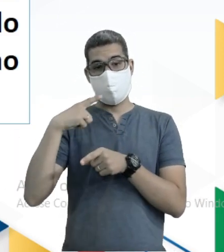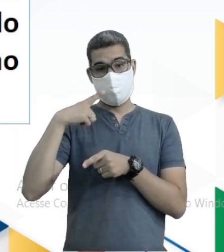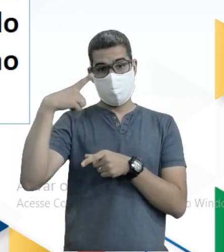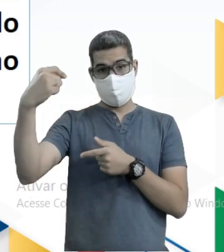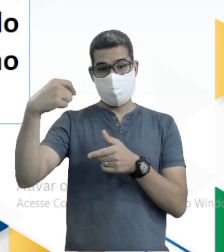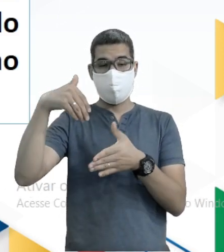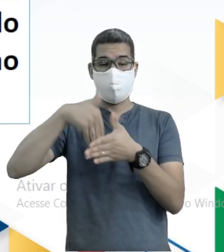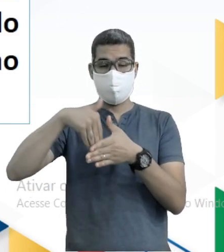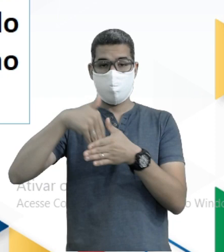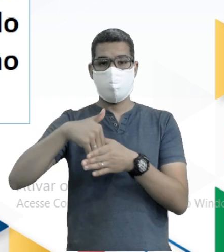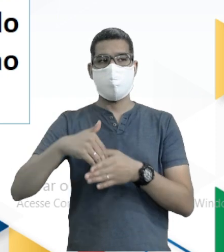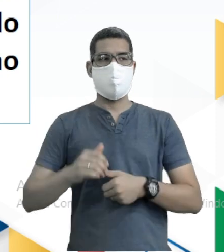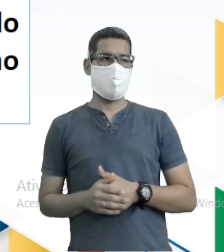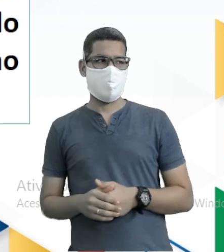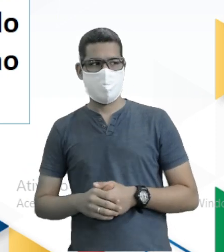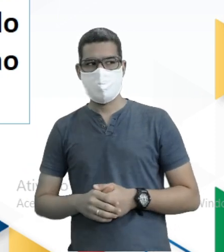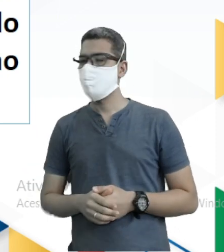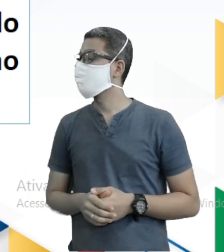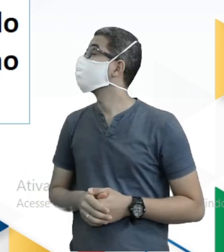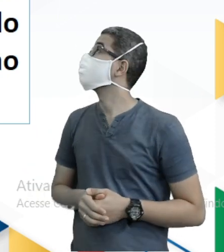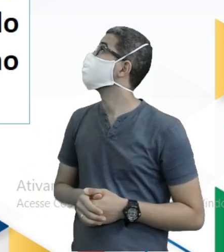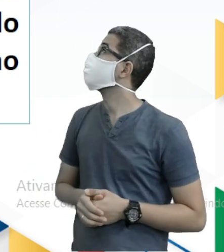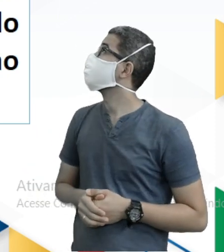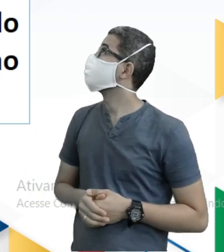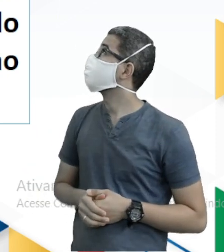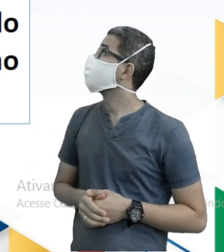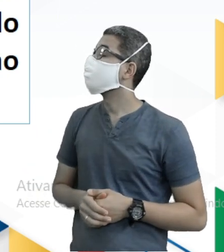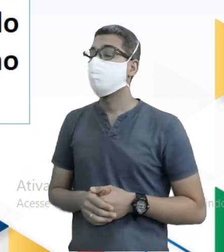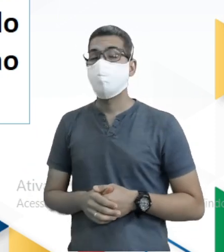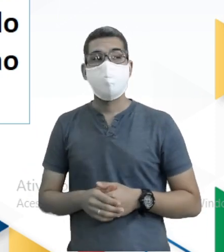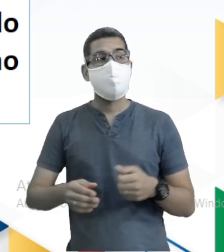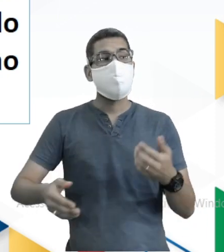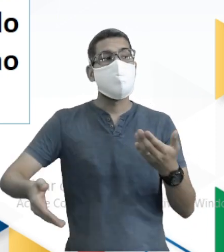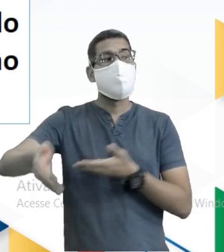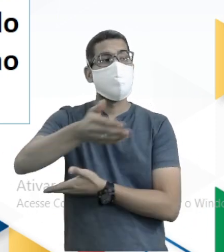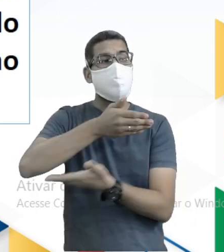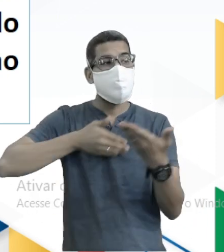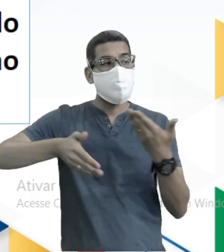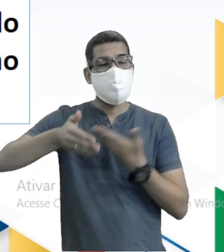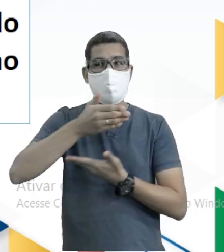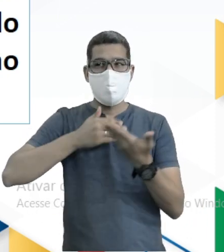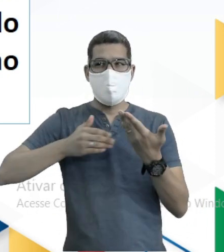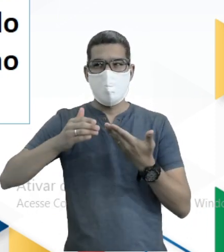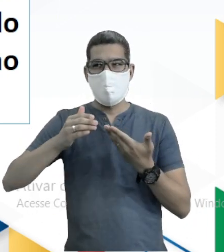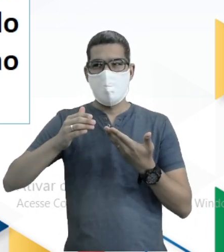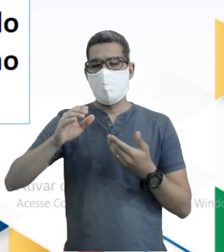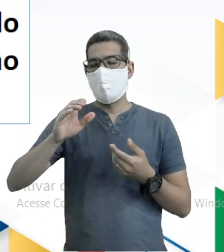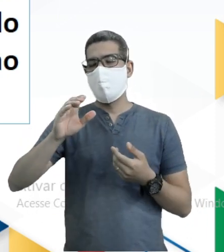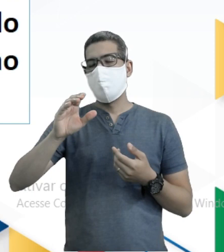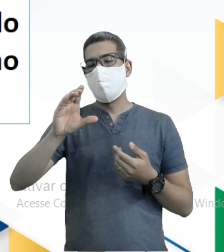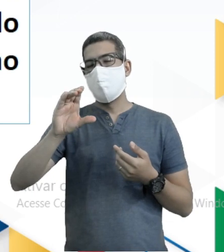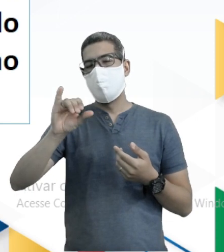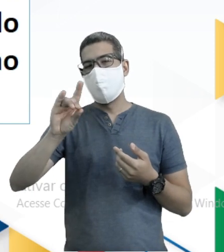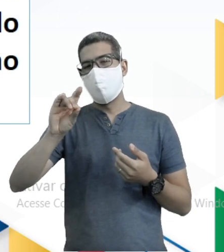Vejam só em destaque isso que eu coloquei. A relação entre cidadão,